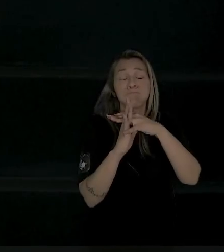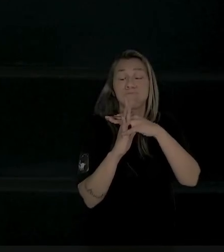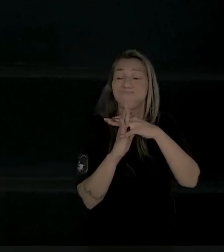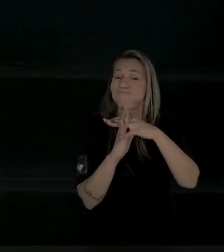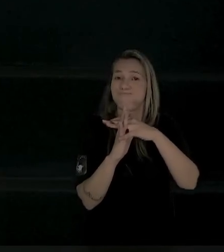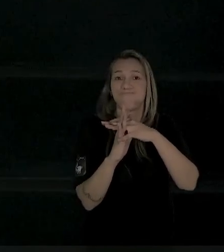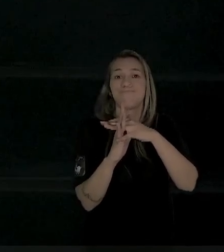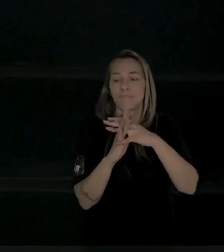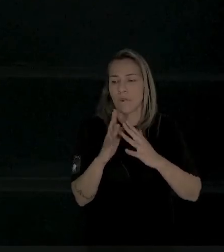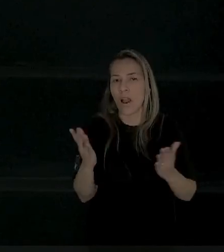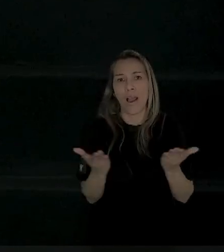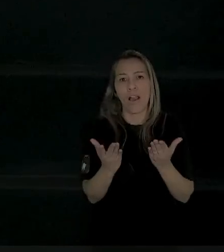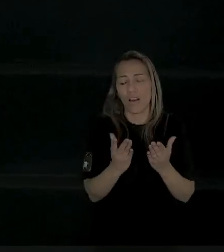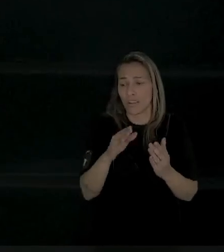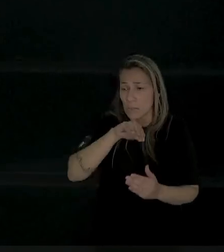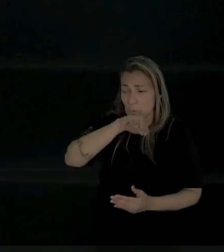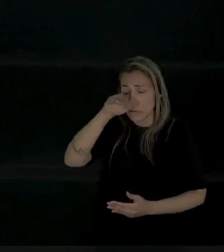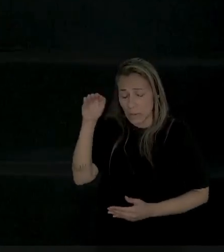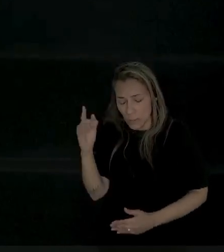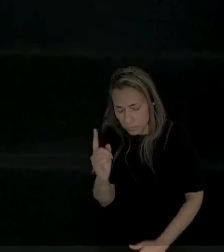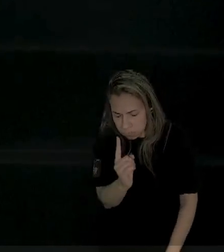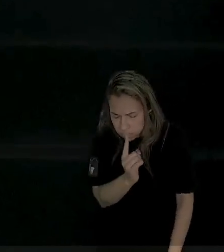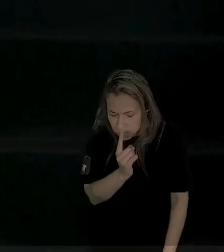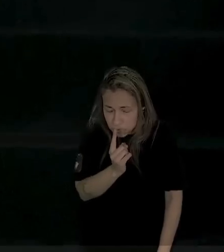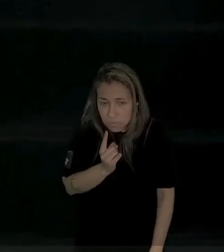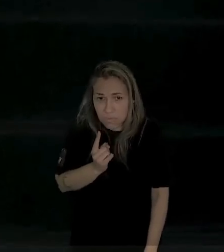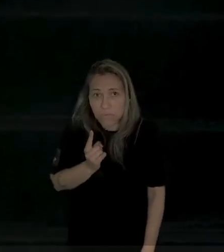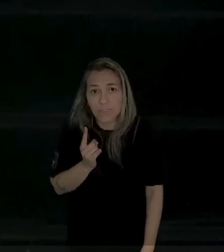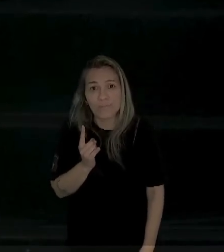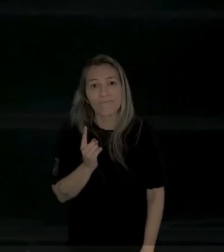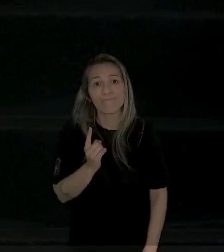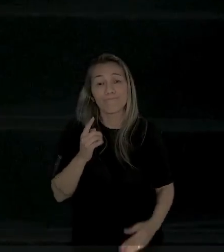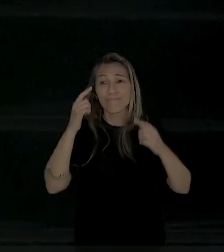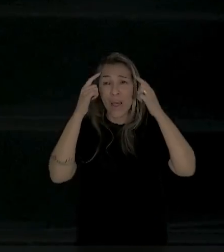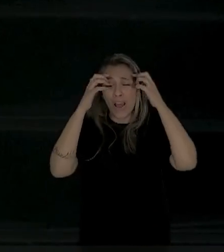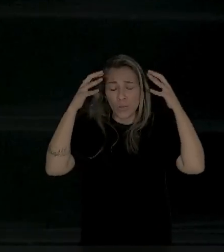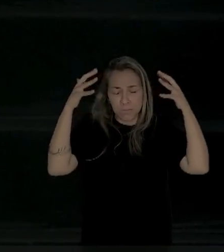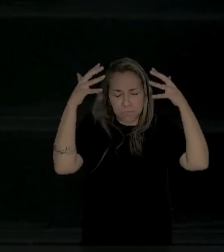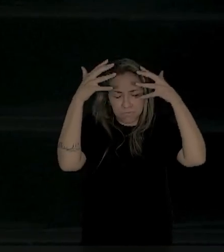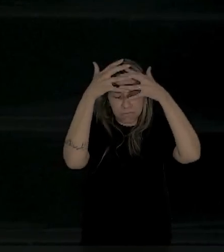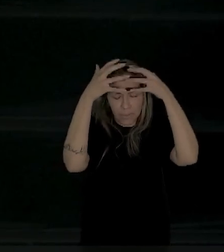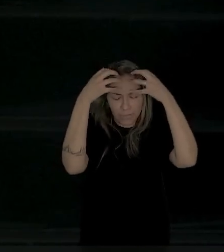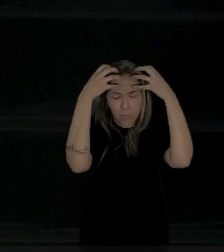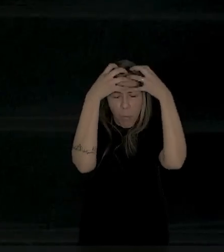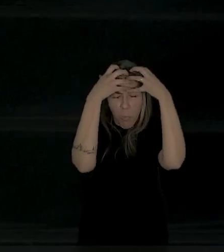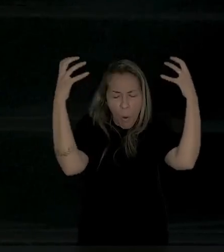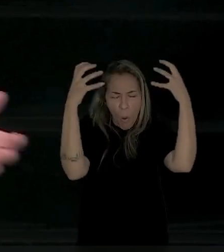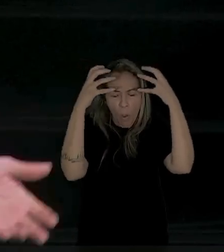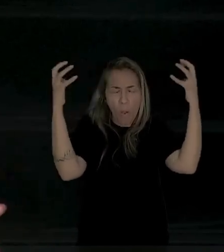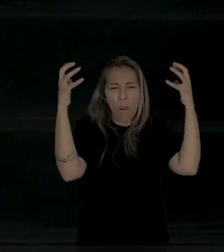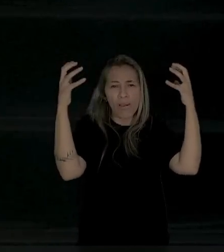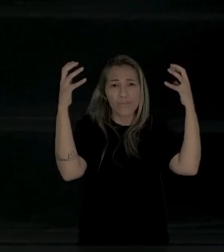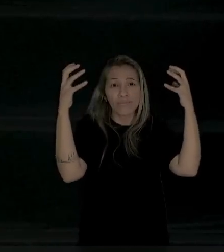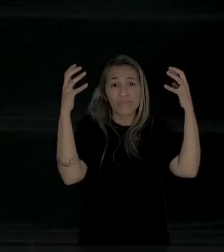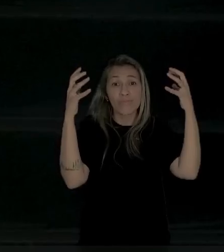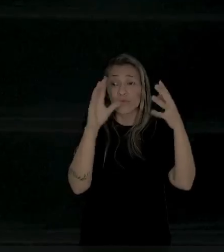Ele se isola. Elias está numa confusão mental. Ele sai de Israel porque não quer